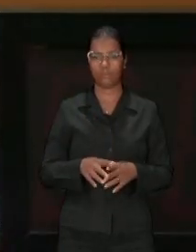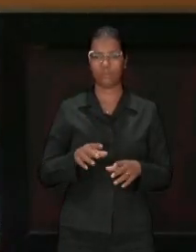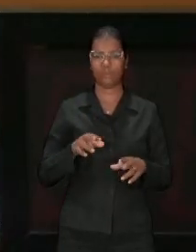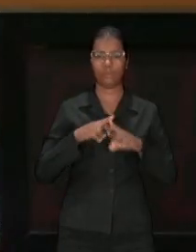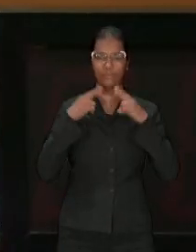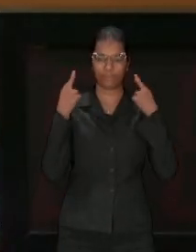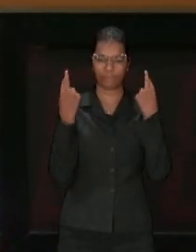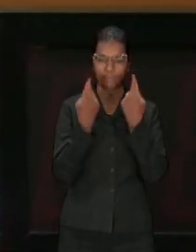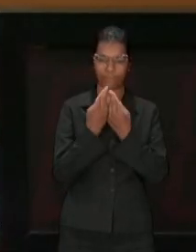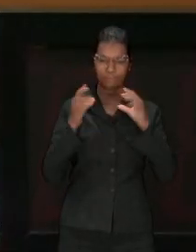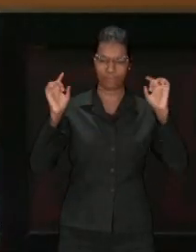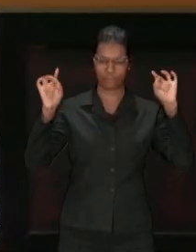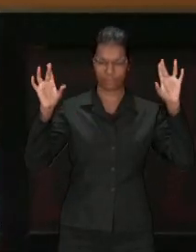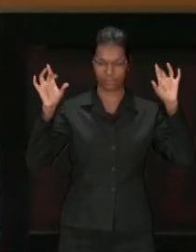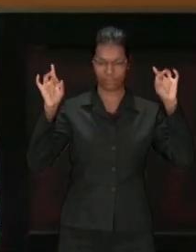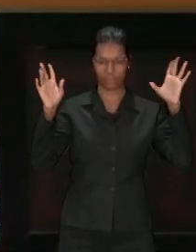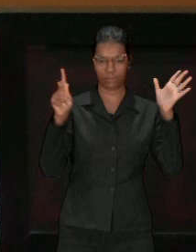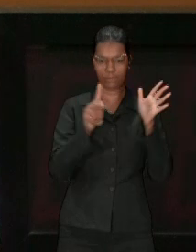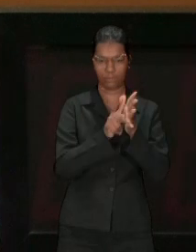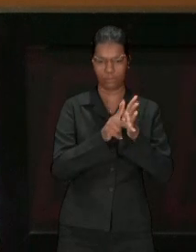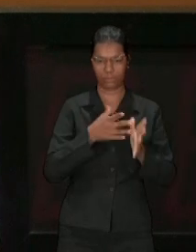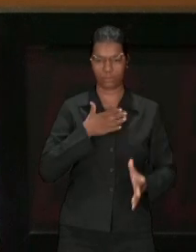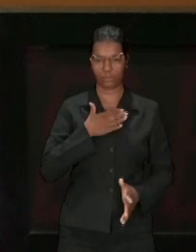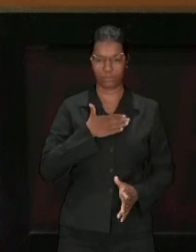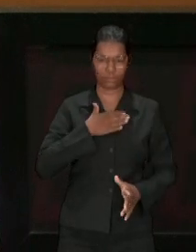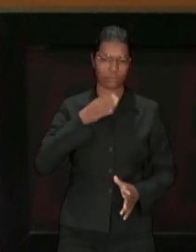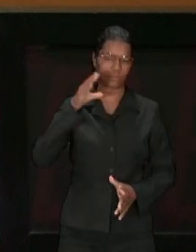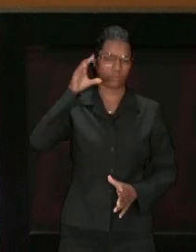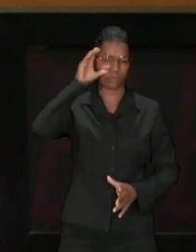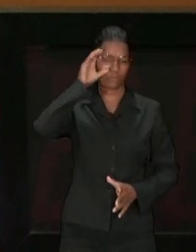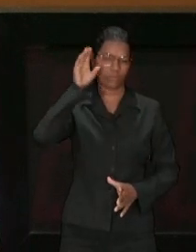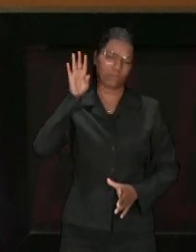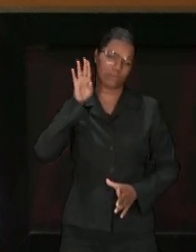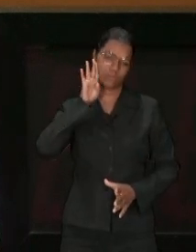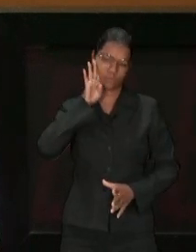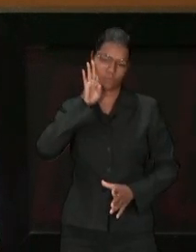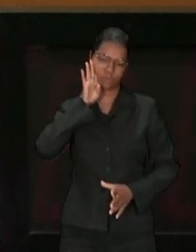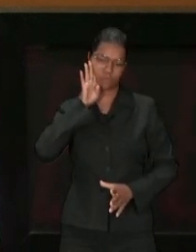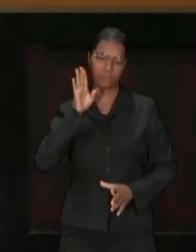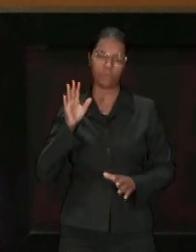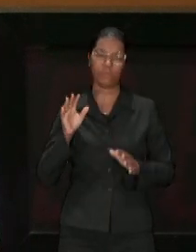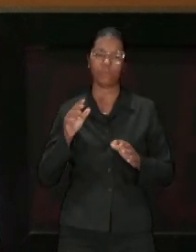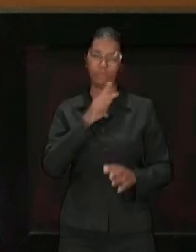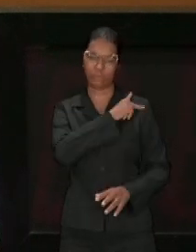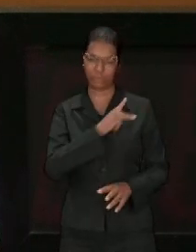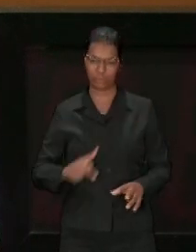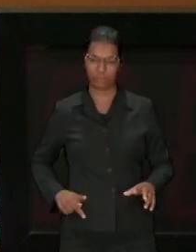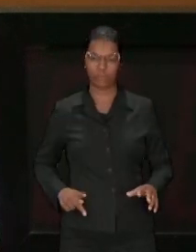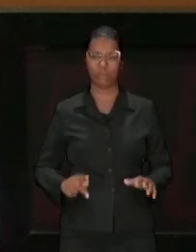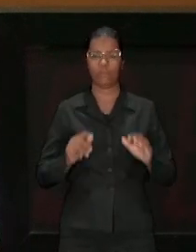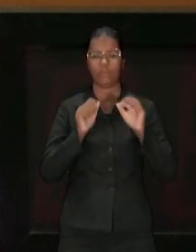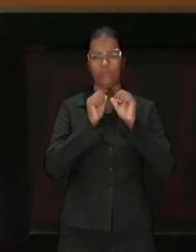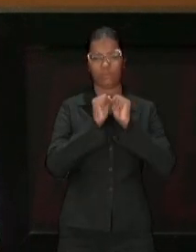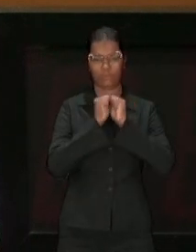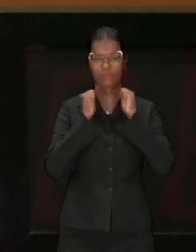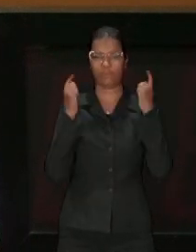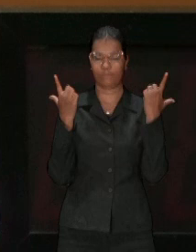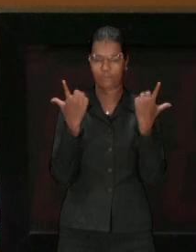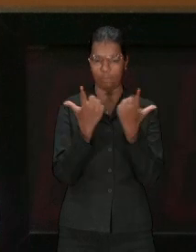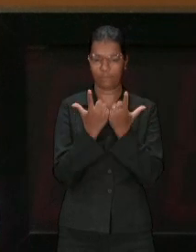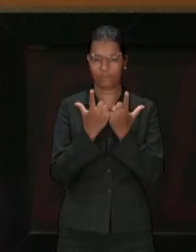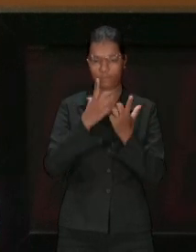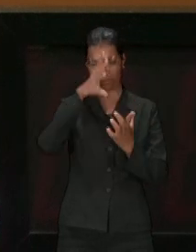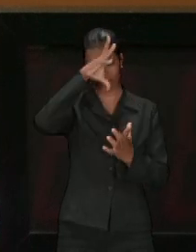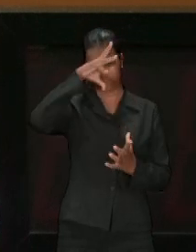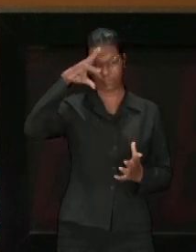mim, deputado Eduardo Botelho, presidente da Assembleia Legislativa de Mato Grosso, para homenagear as senhoras e